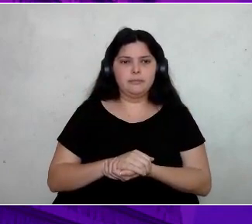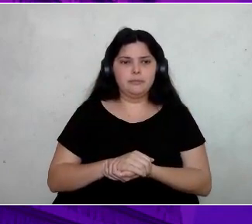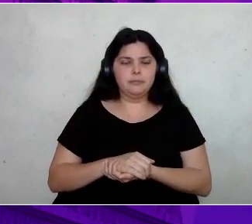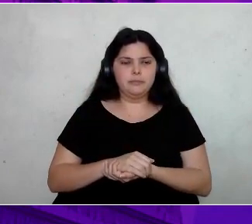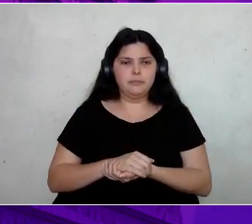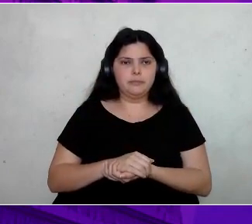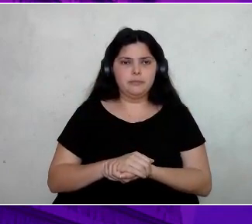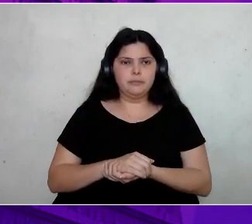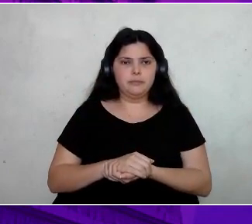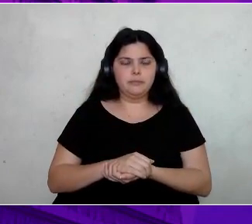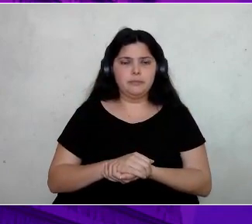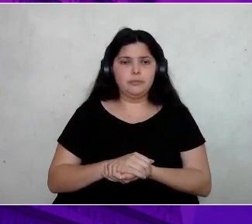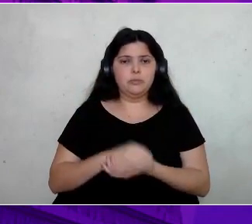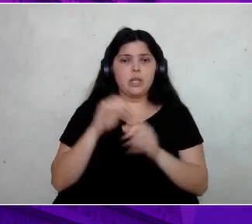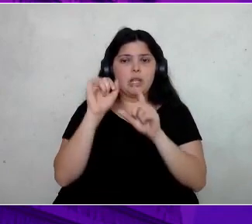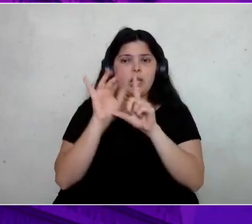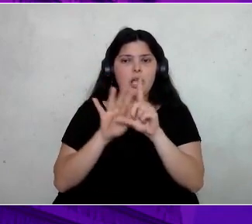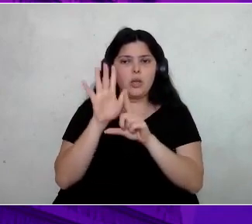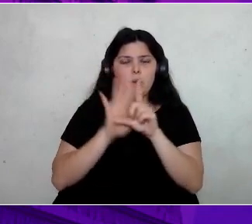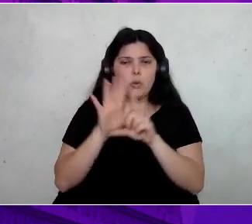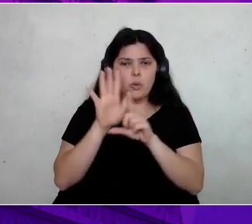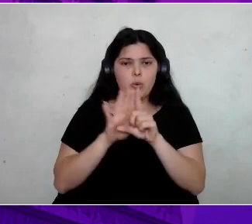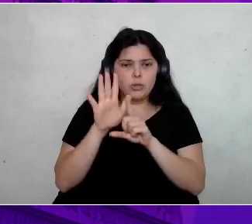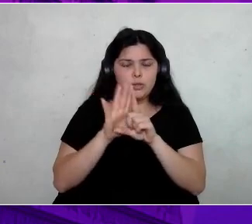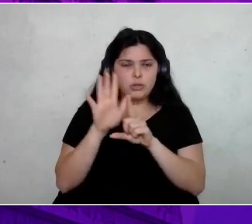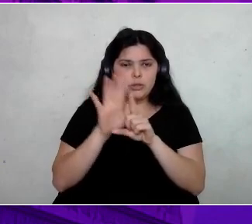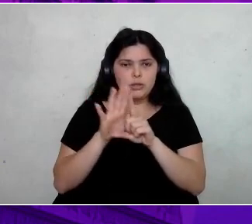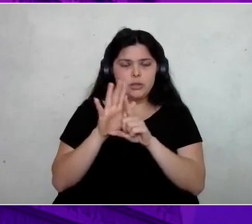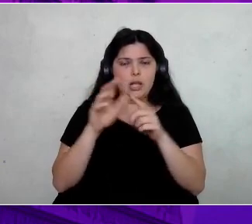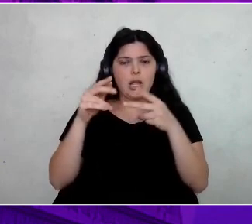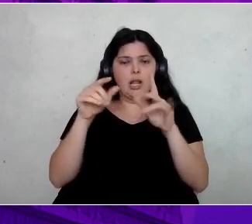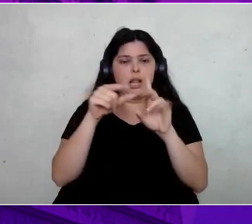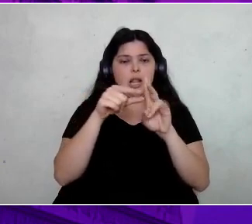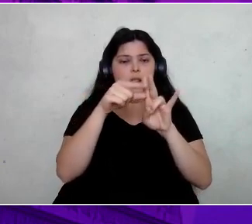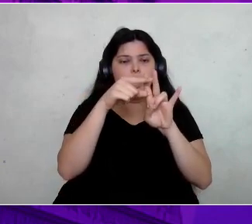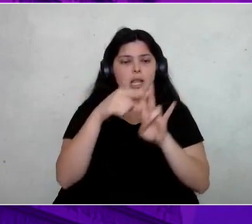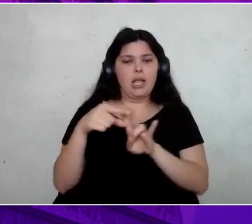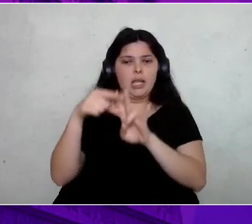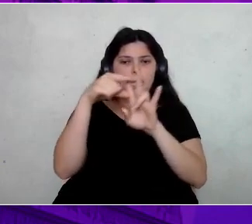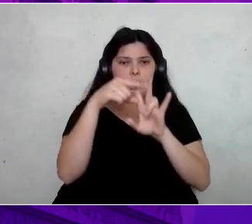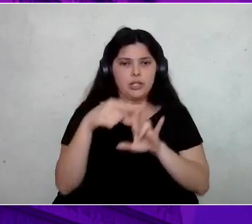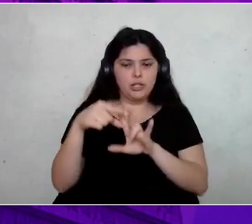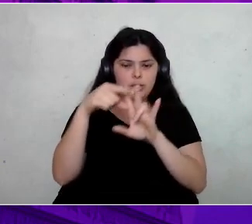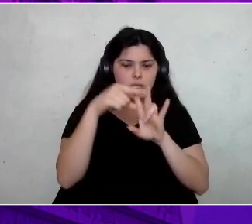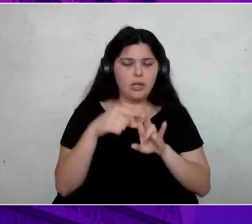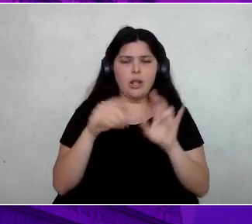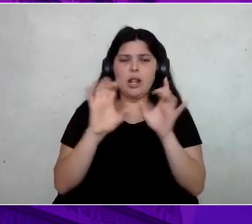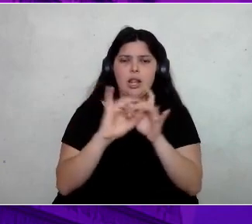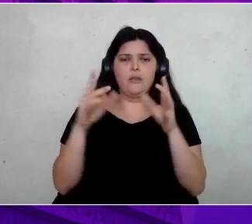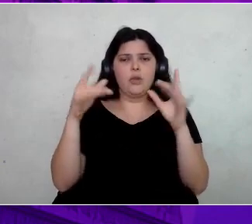O QR Code leva para o meu LinkedIn, fiquem à vontade para me conectar. E eu